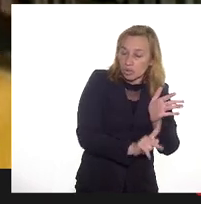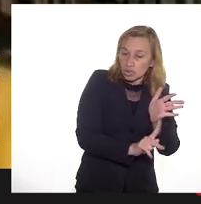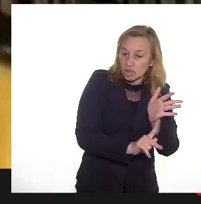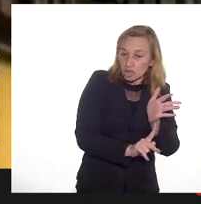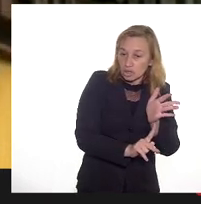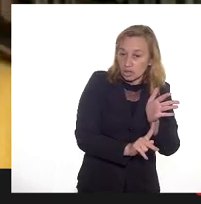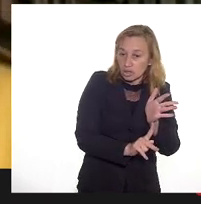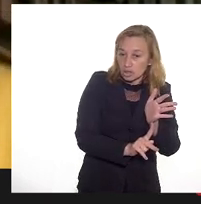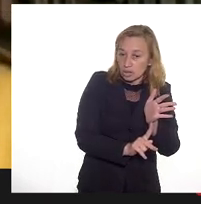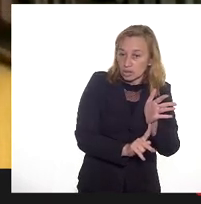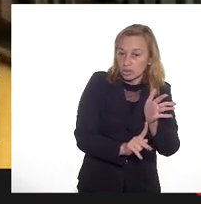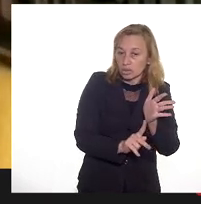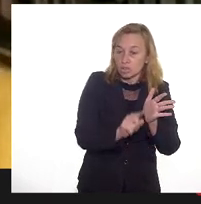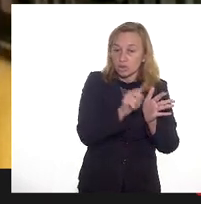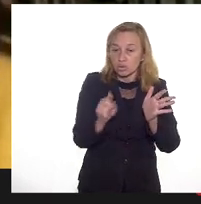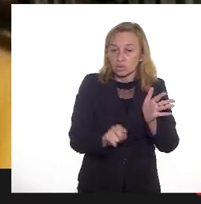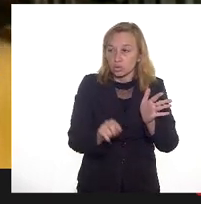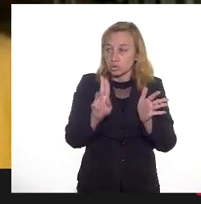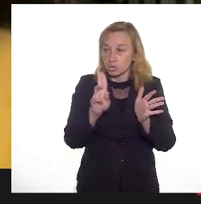Palmares,